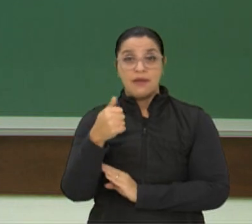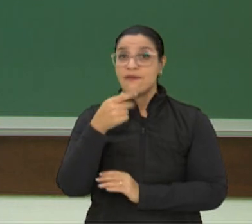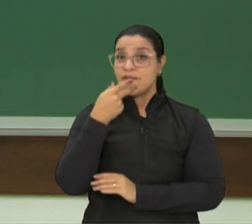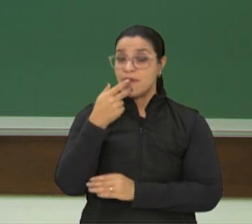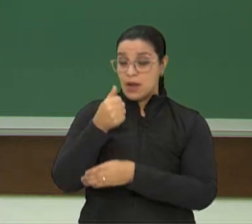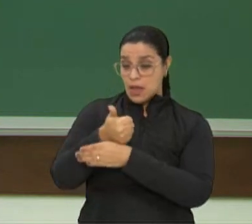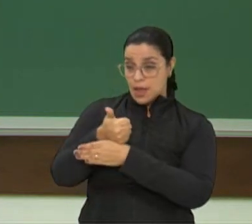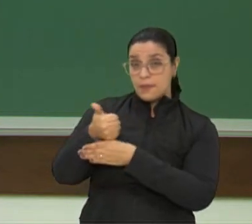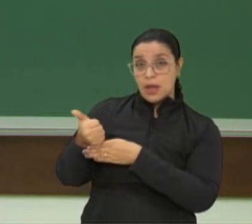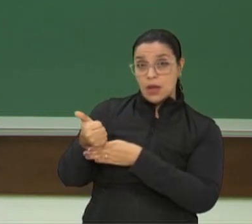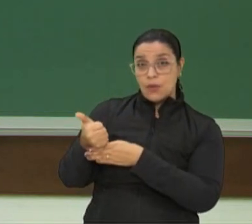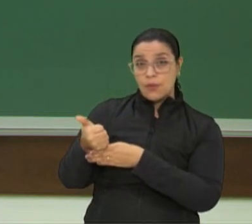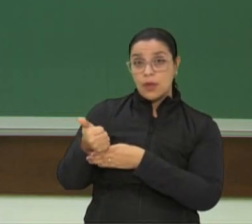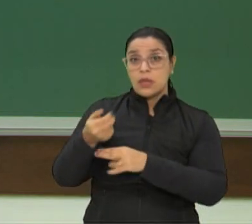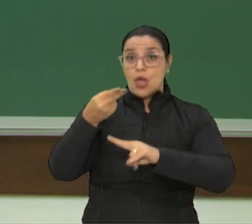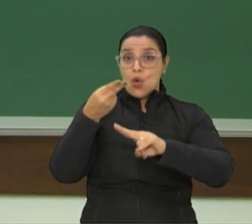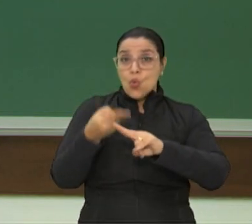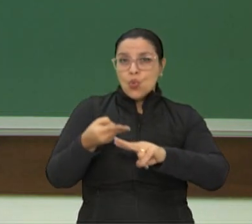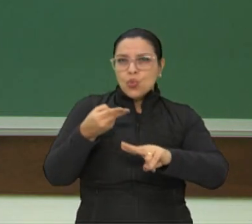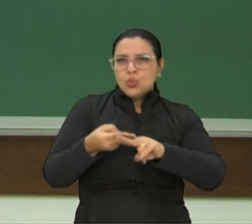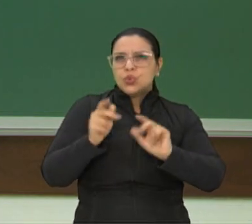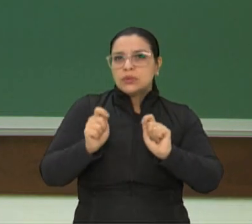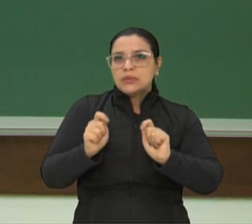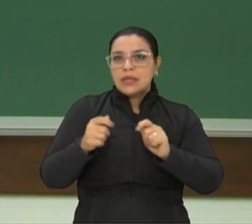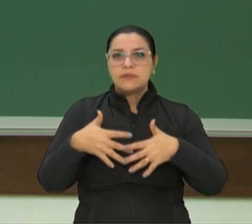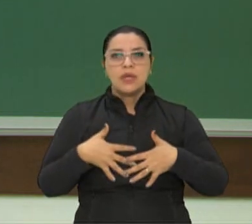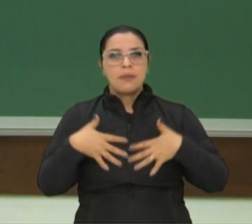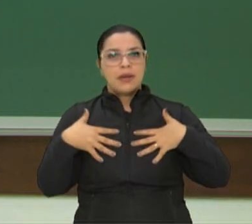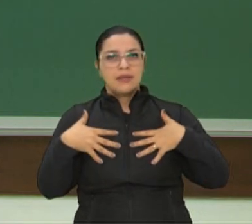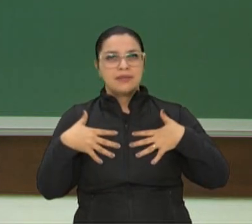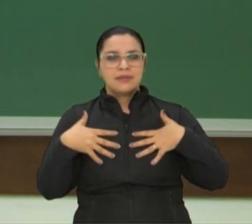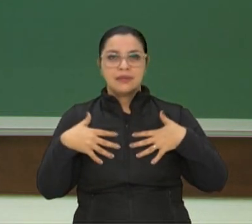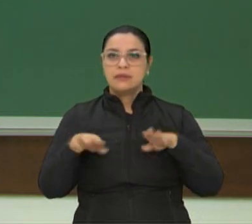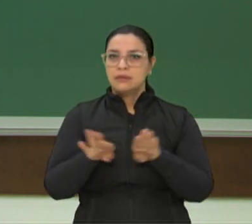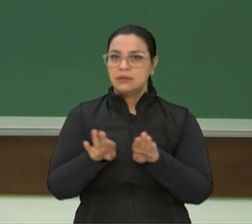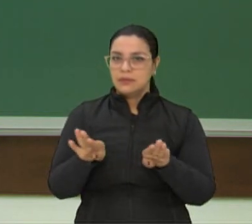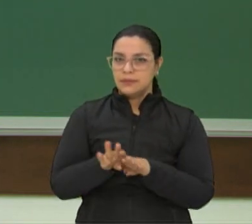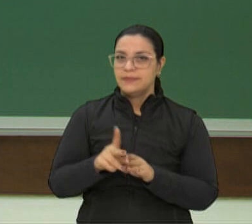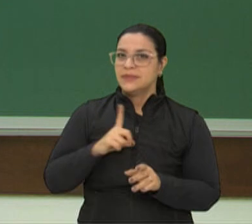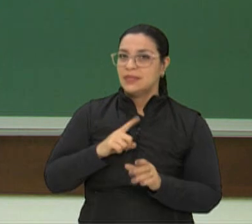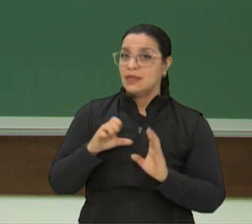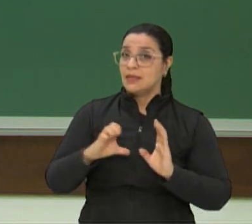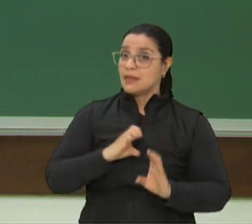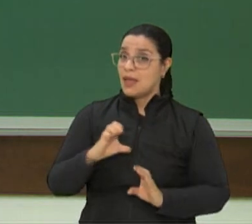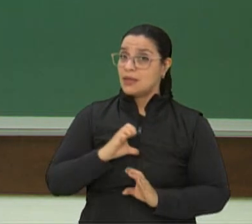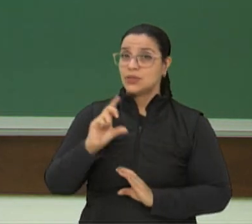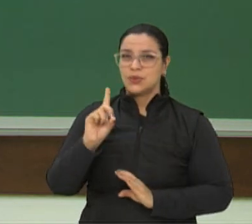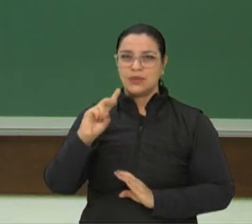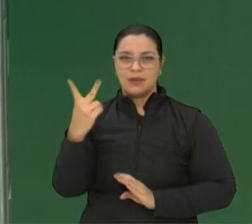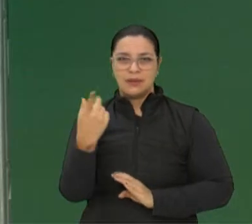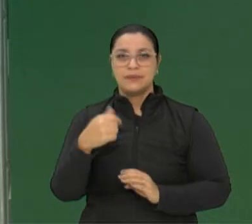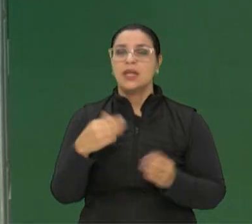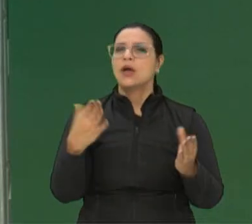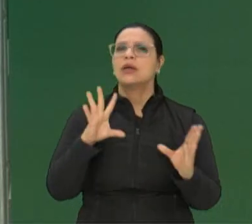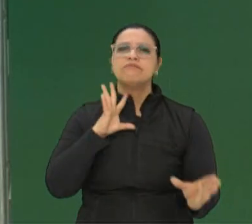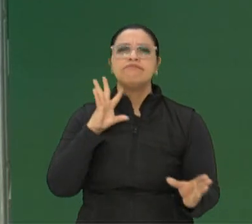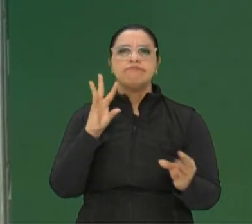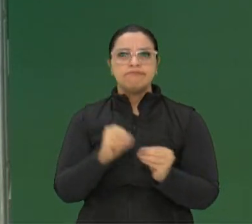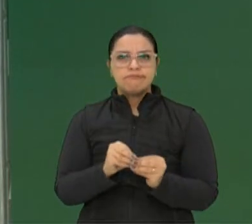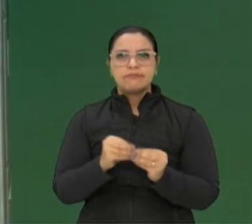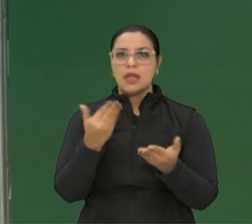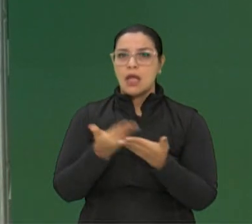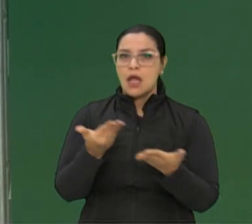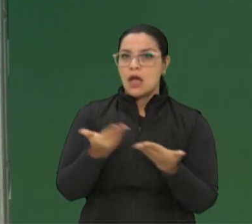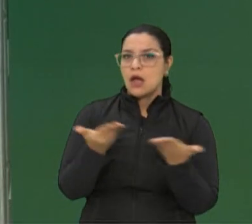moral se funda no que é útil. Útil é o que agrada, tá? É essa a ideia da ética do Hillman. Para fechar a nossa aula